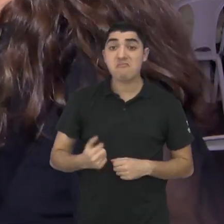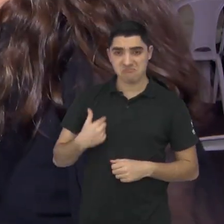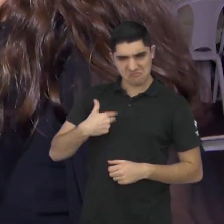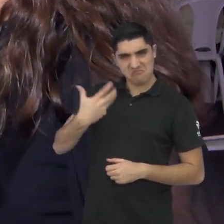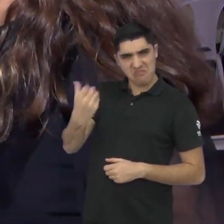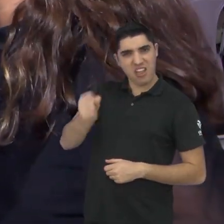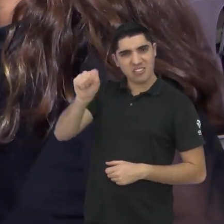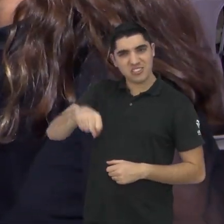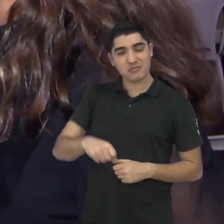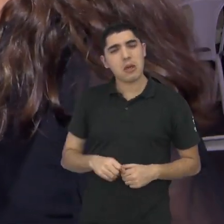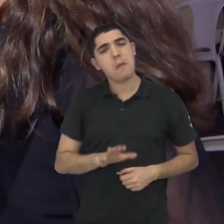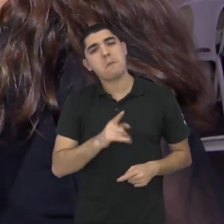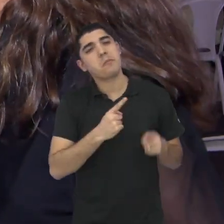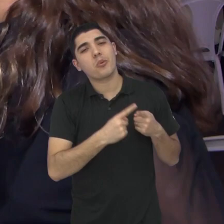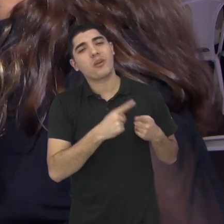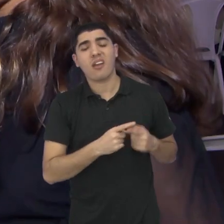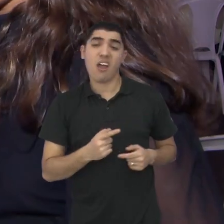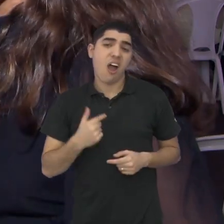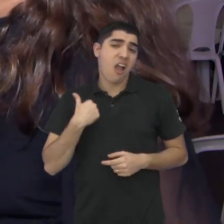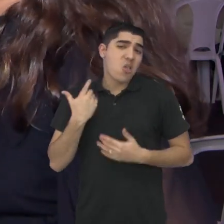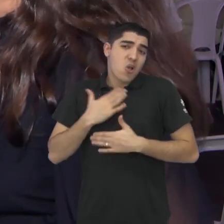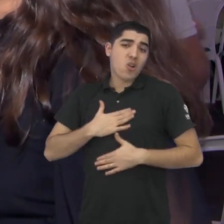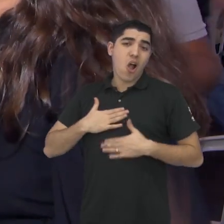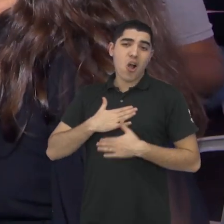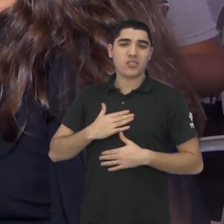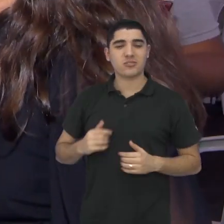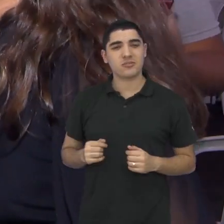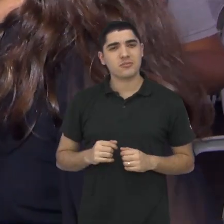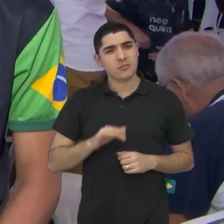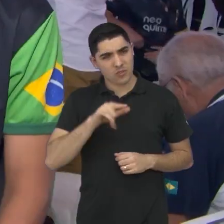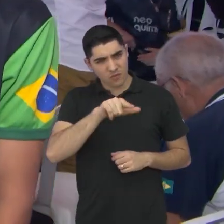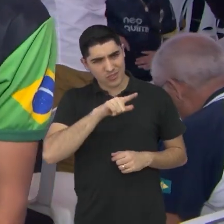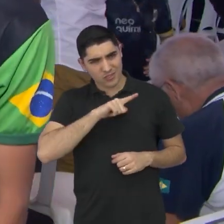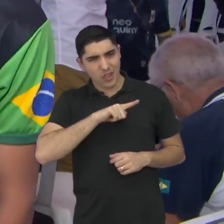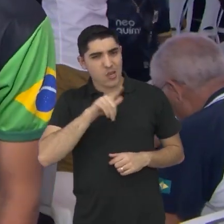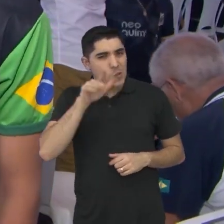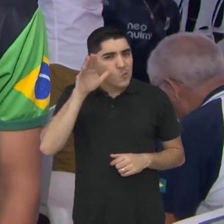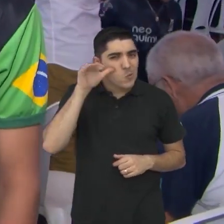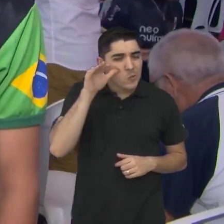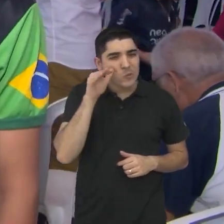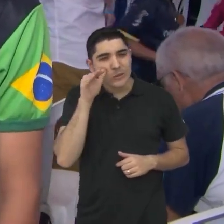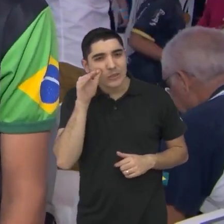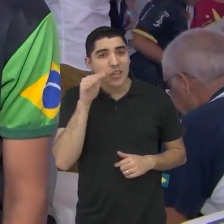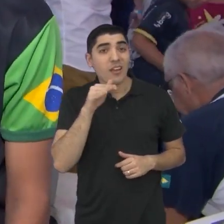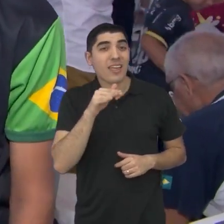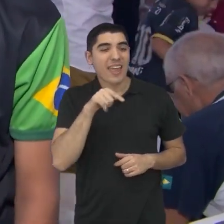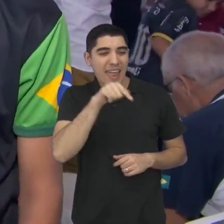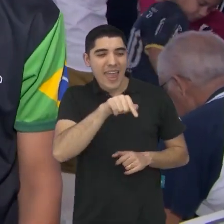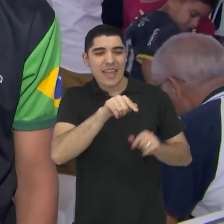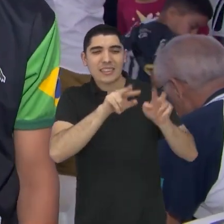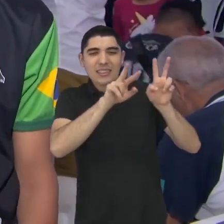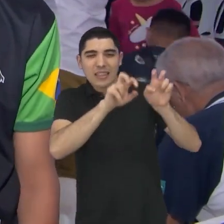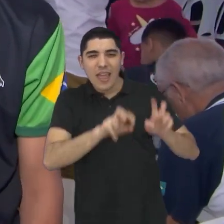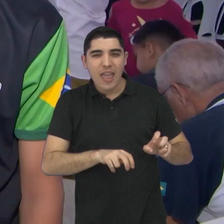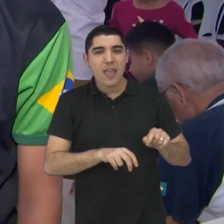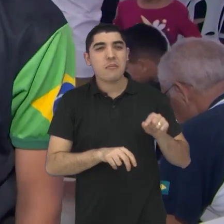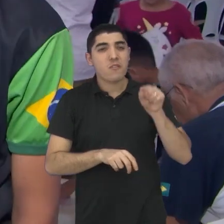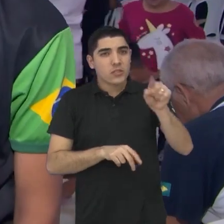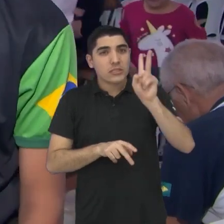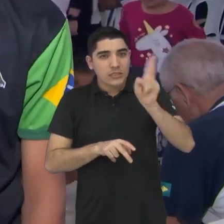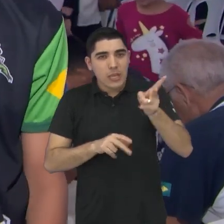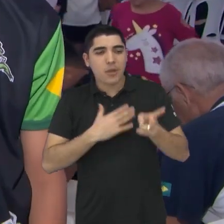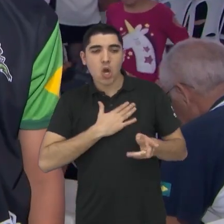Sim. Por quê? Que eu gosto. Você fica curioso com essas coisas? É um tipo de um tema que